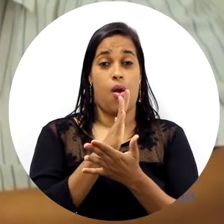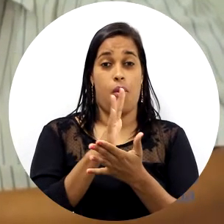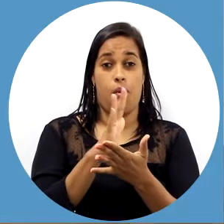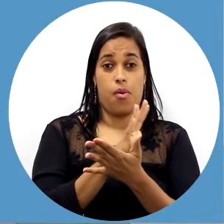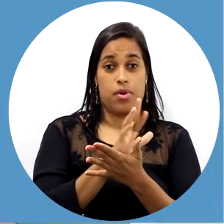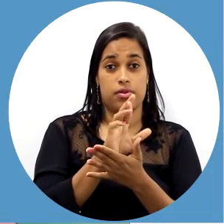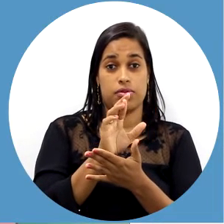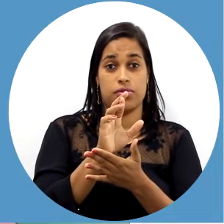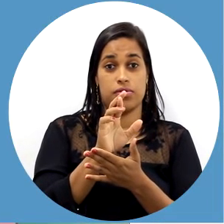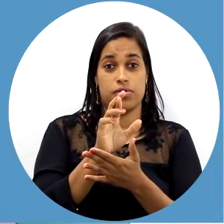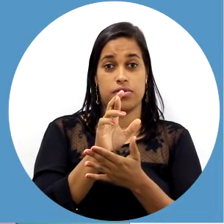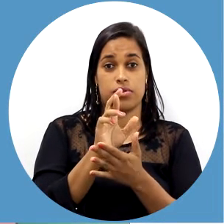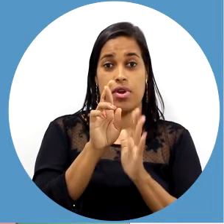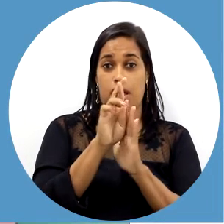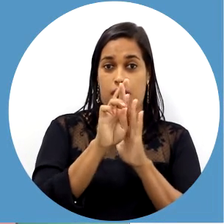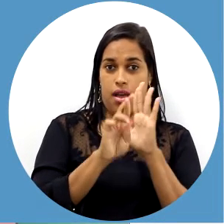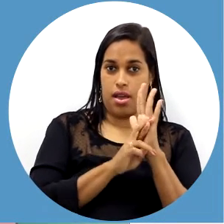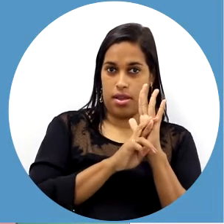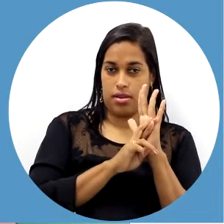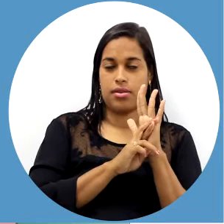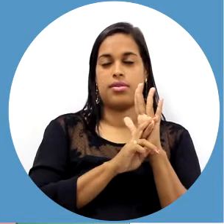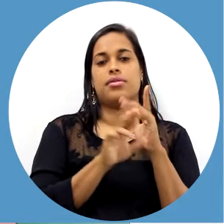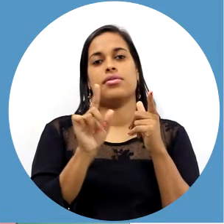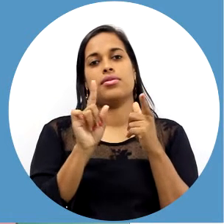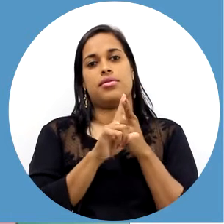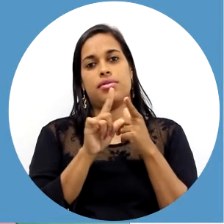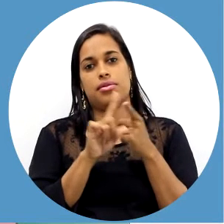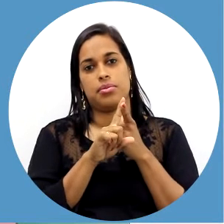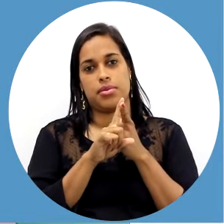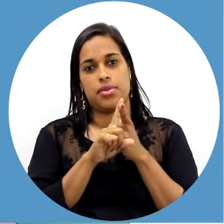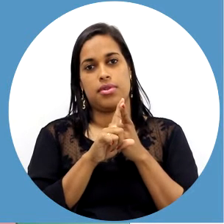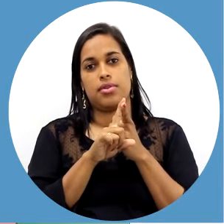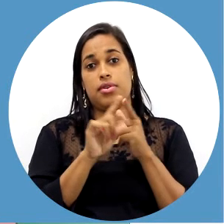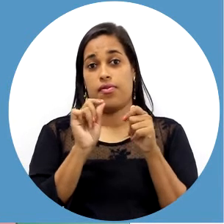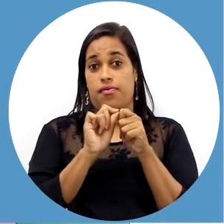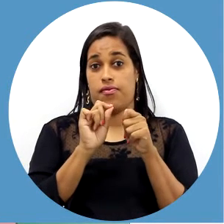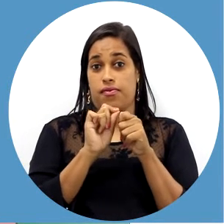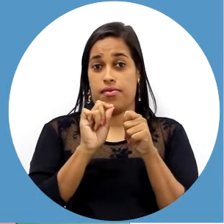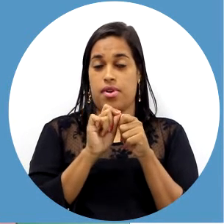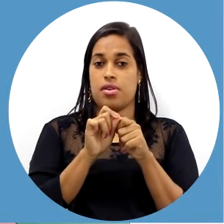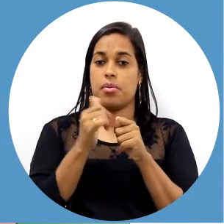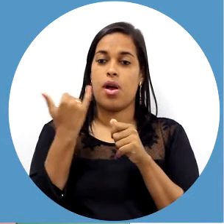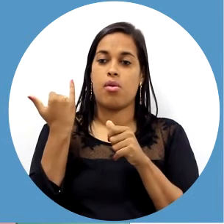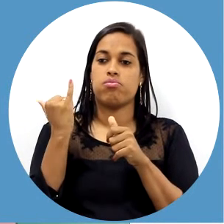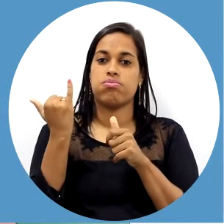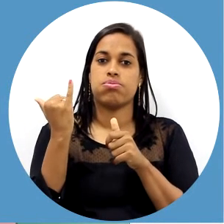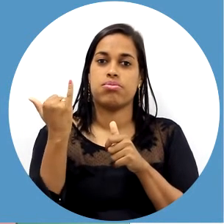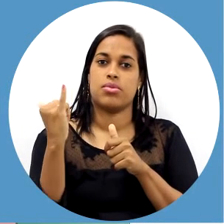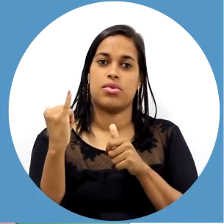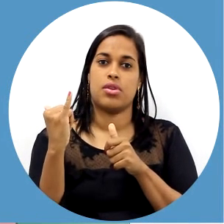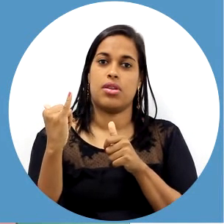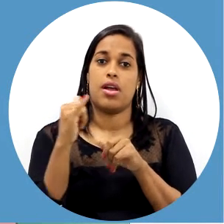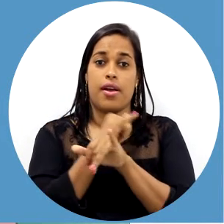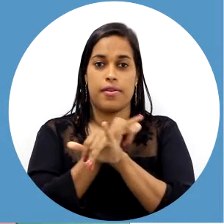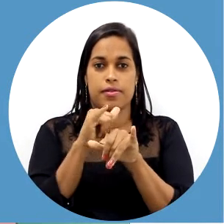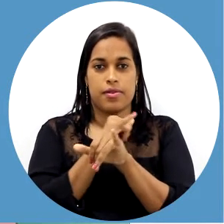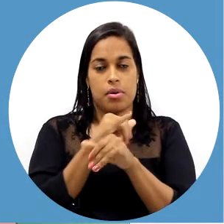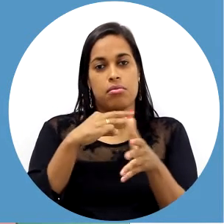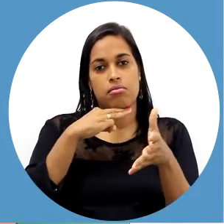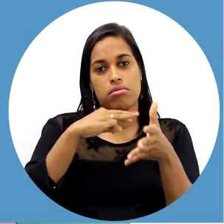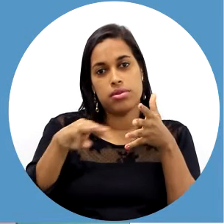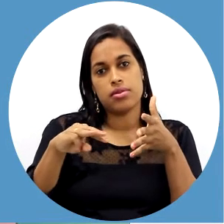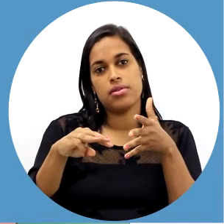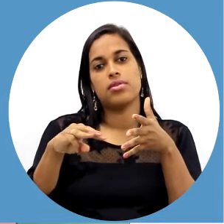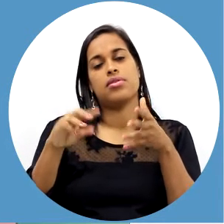são regras, são padrões, são feitos para controlar a transmissão de dados,